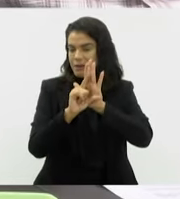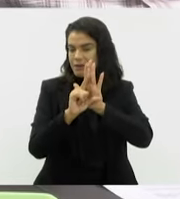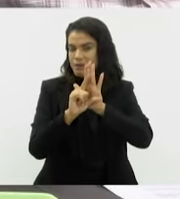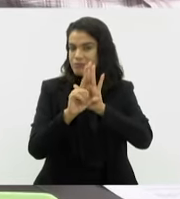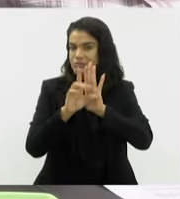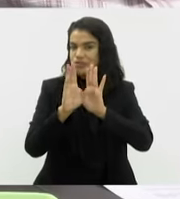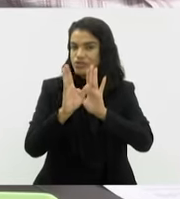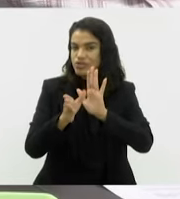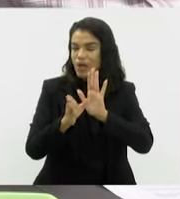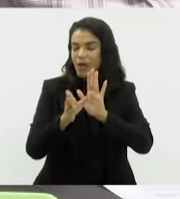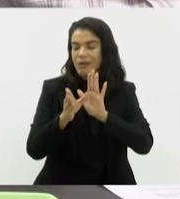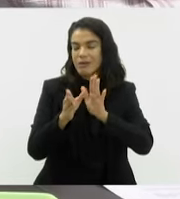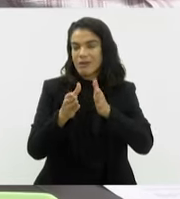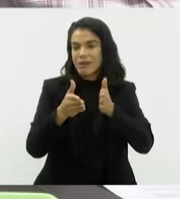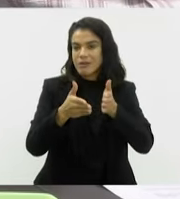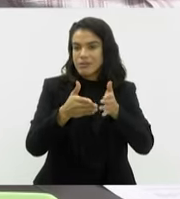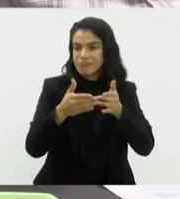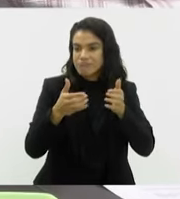prevê indicação